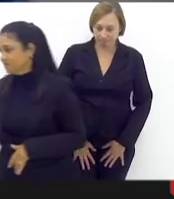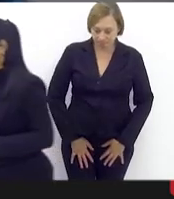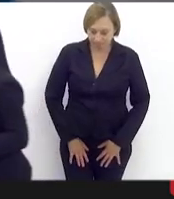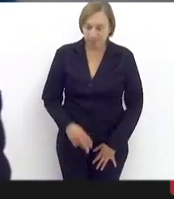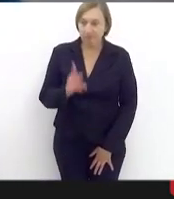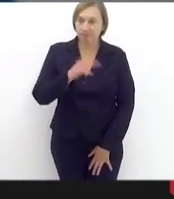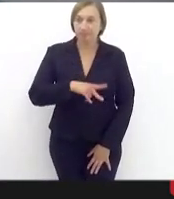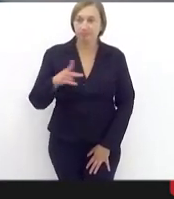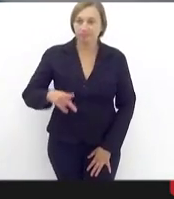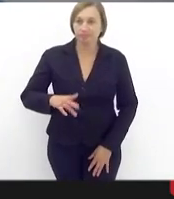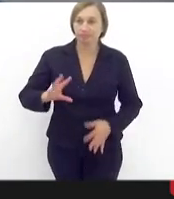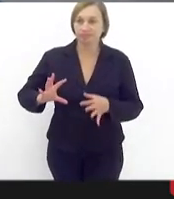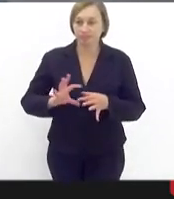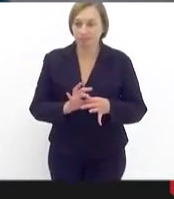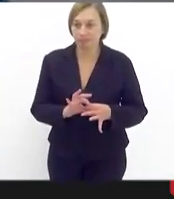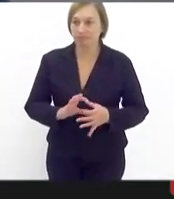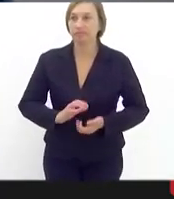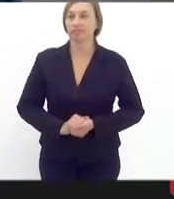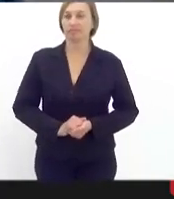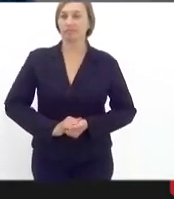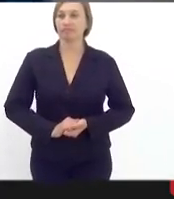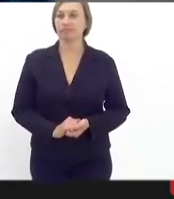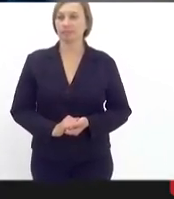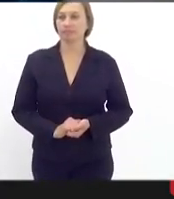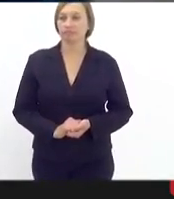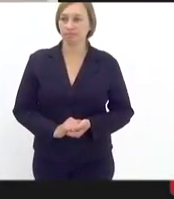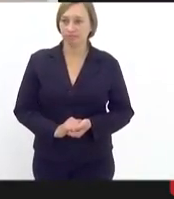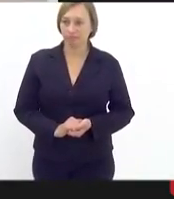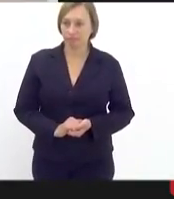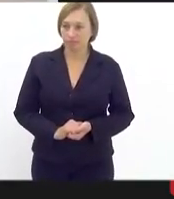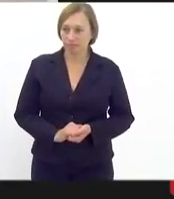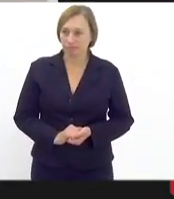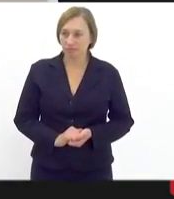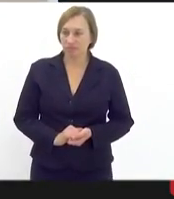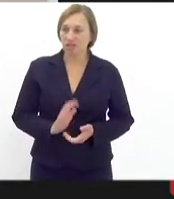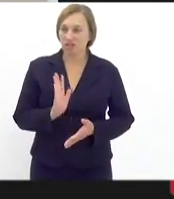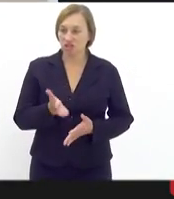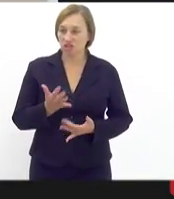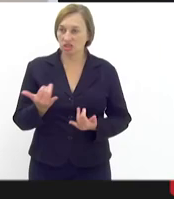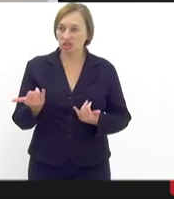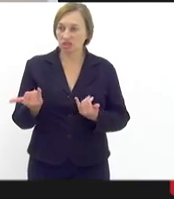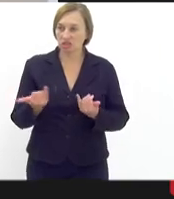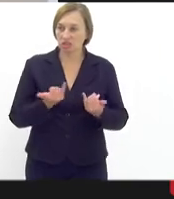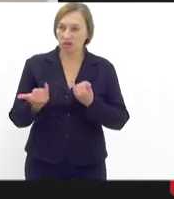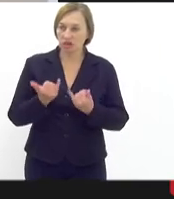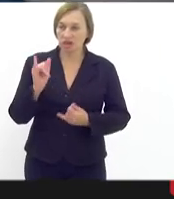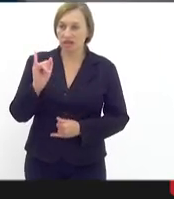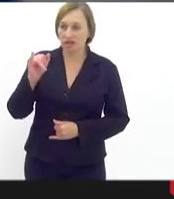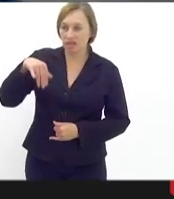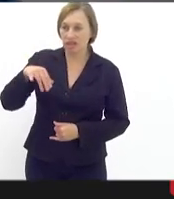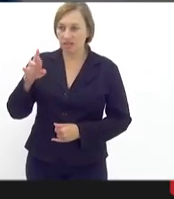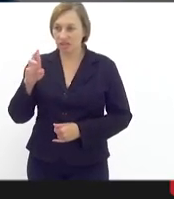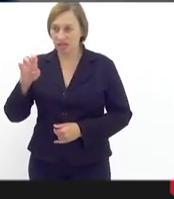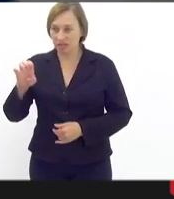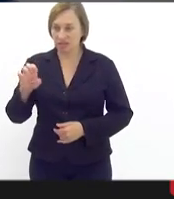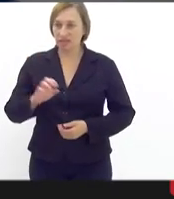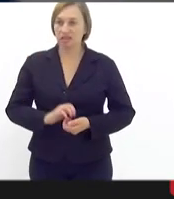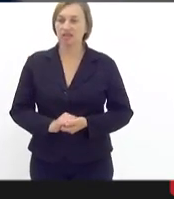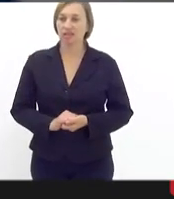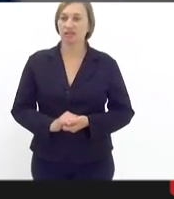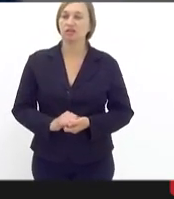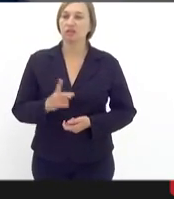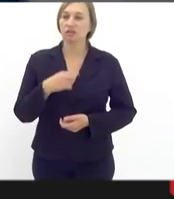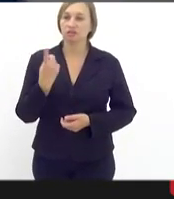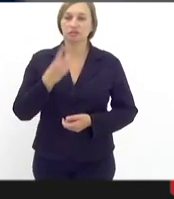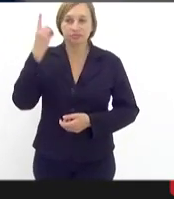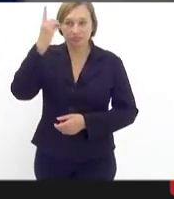professores que estão ligados nisso. Sim. E já estou informado aqui pela Ingrid que o Orlando Silva, nosso